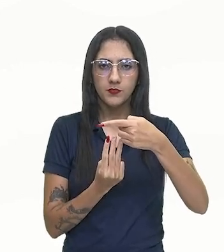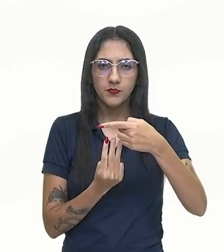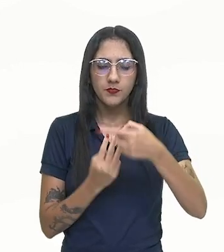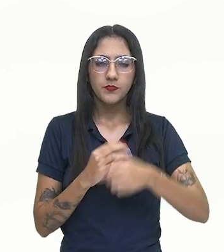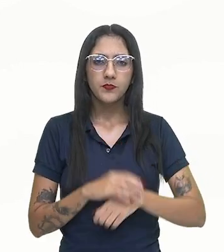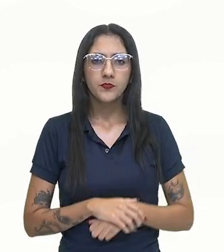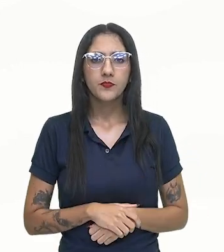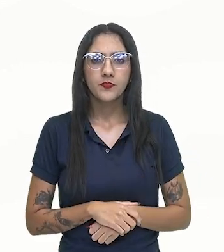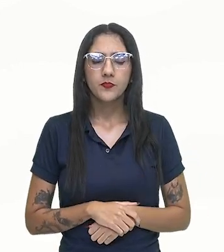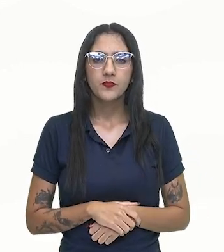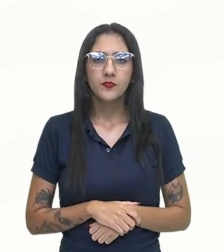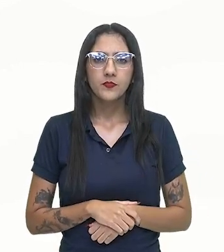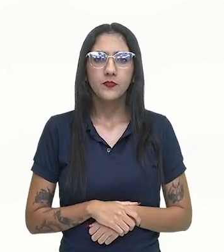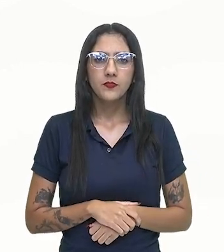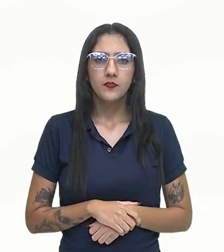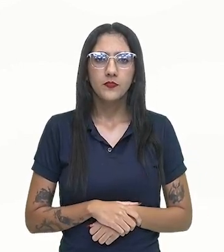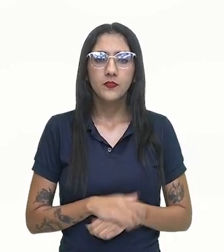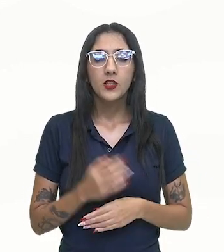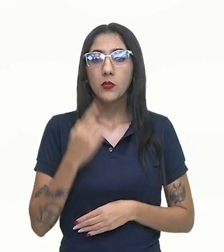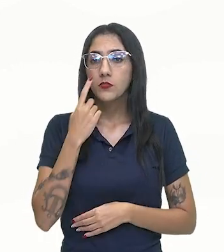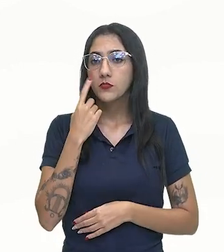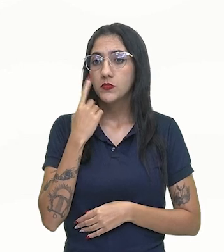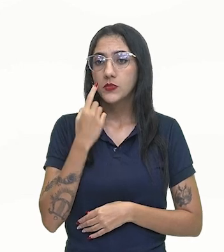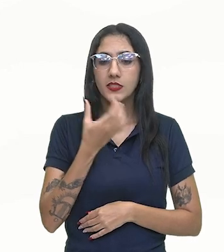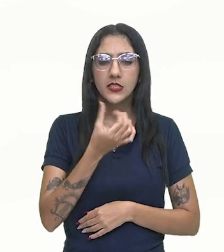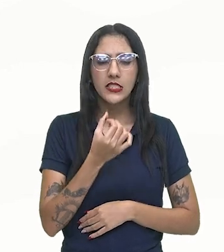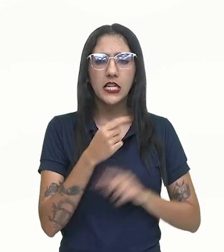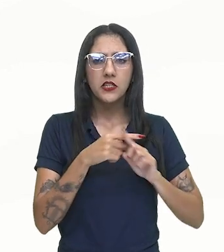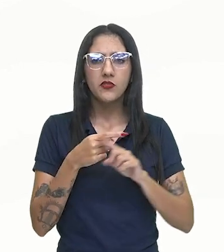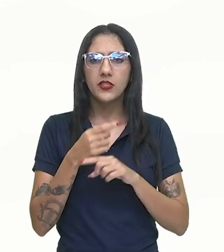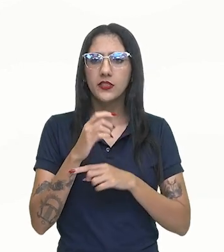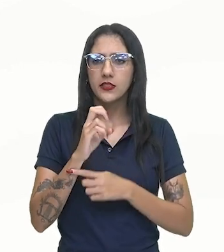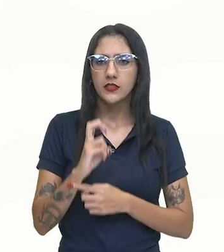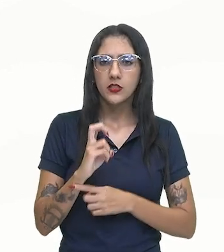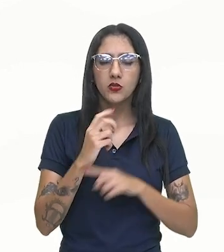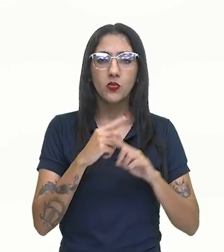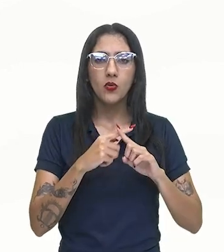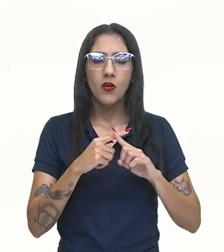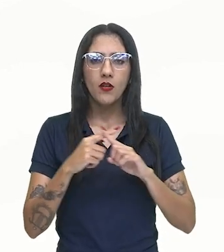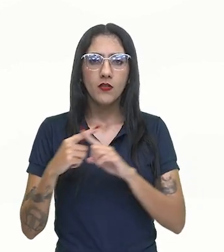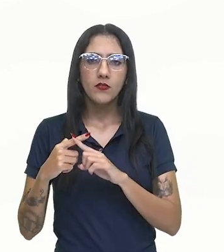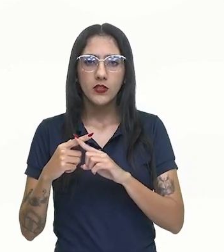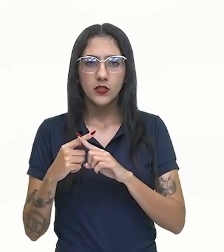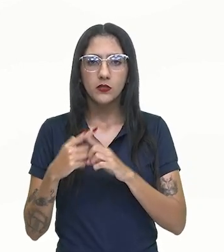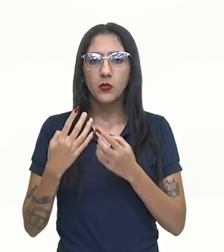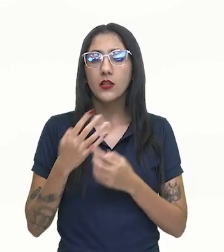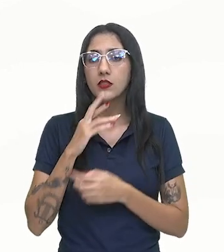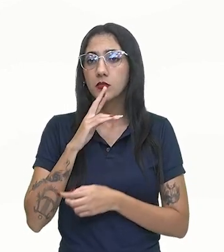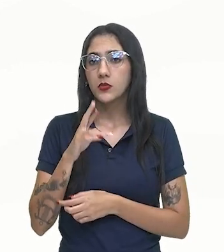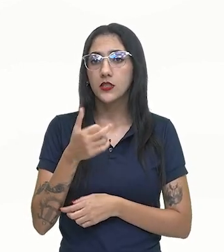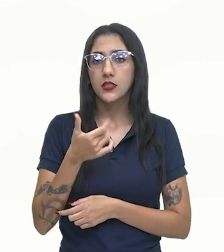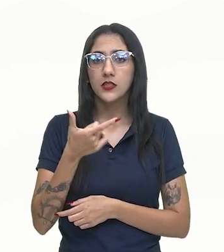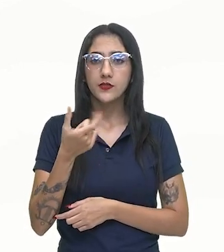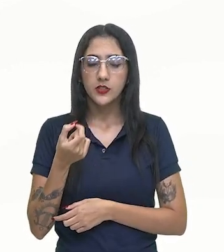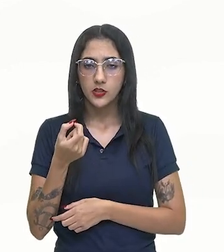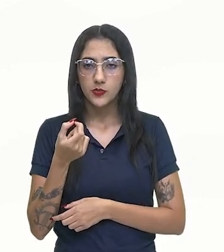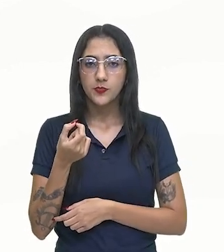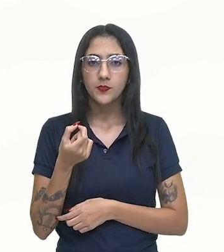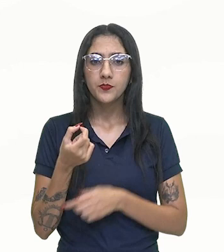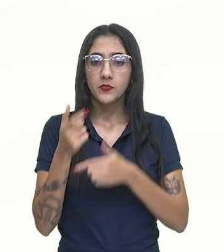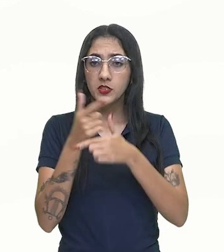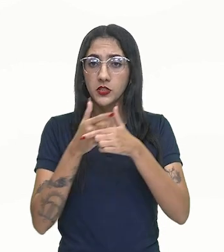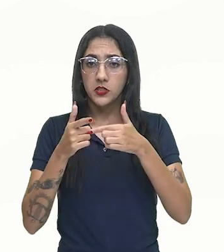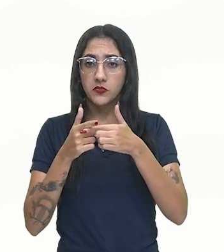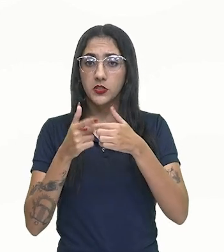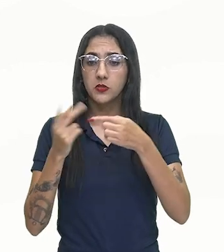ter, então, 6 vezes 5, que dá 30, vezes 4, 120, dividido por